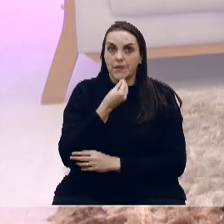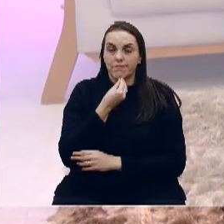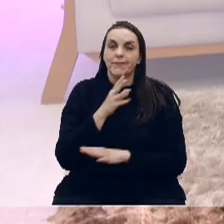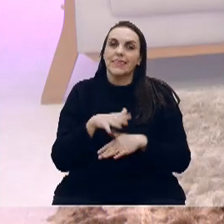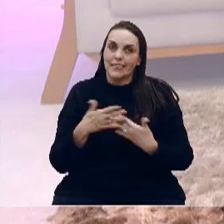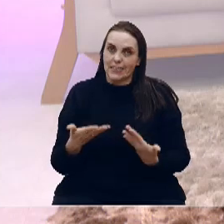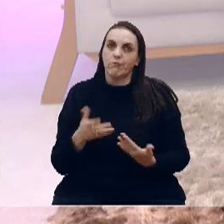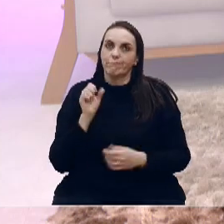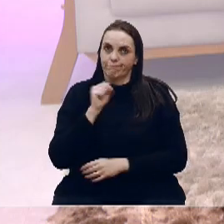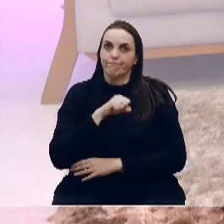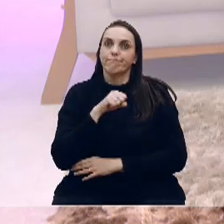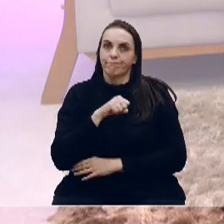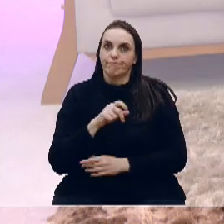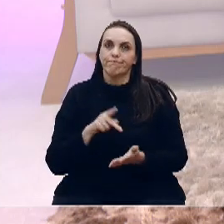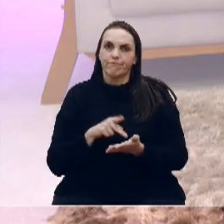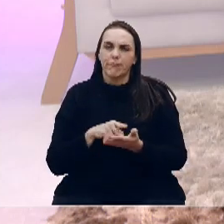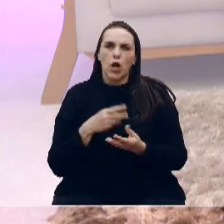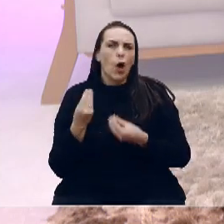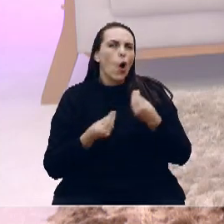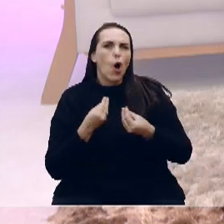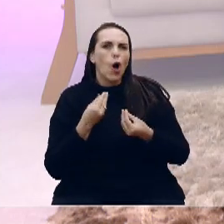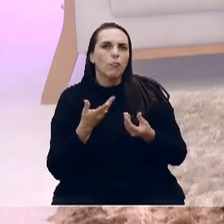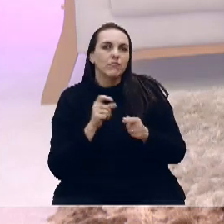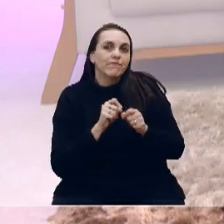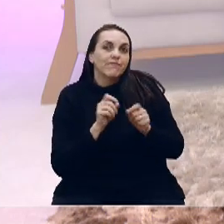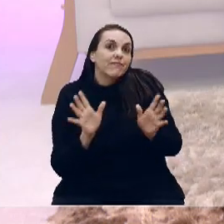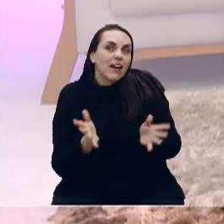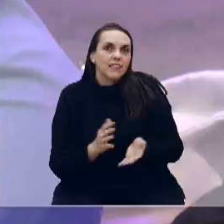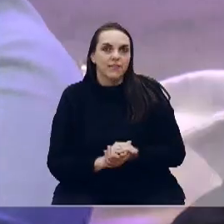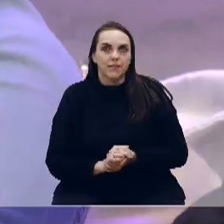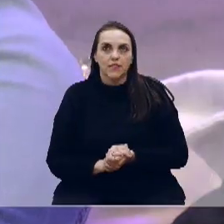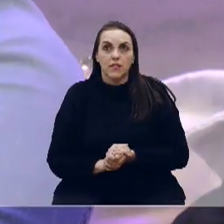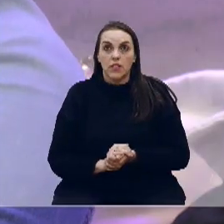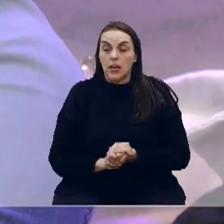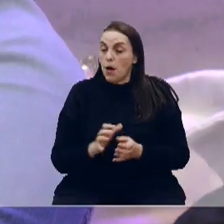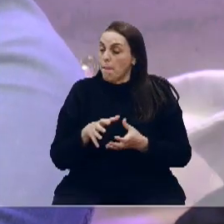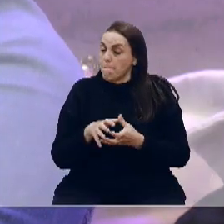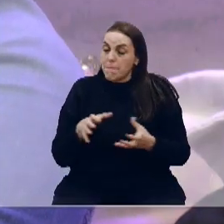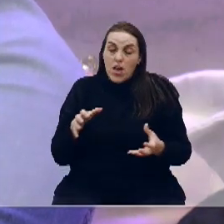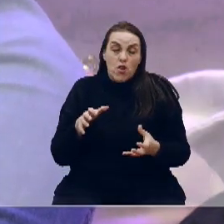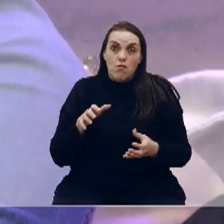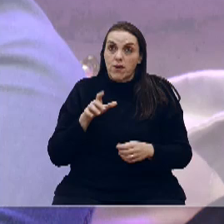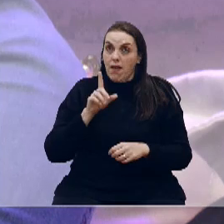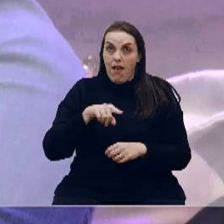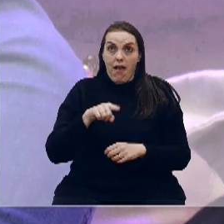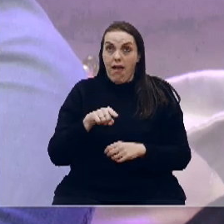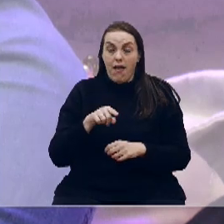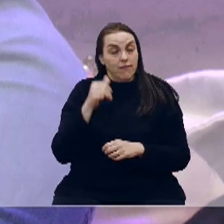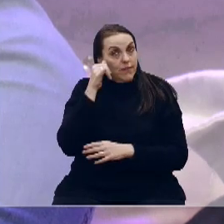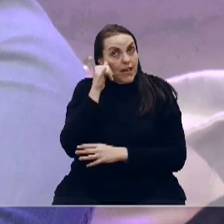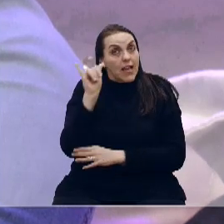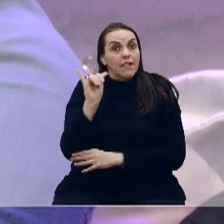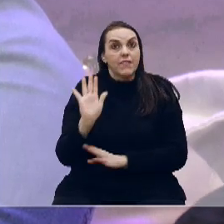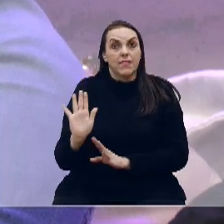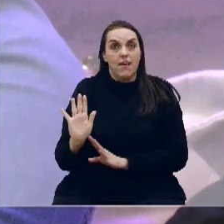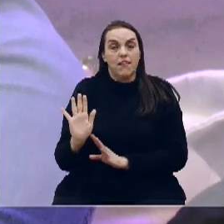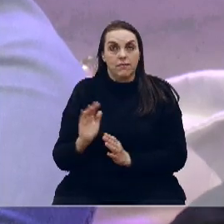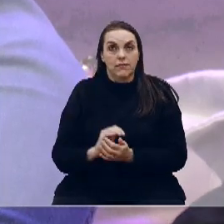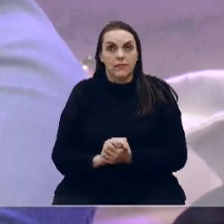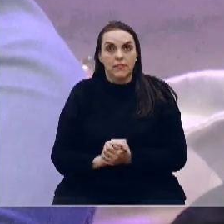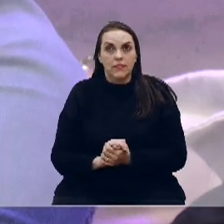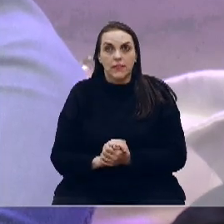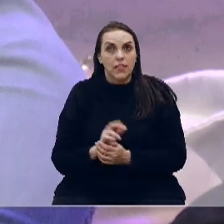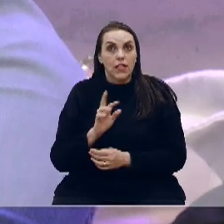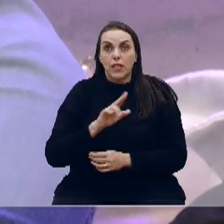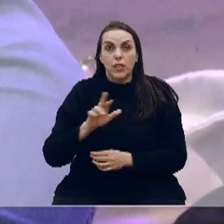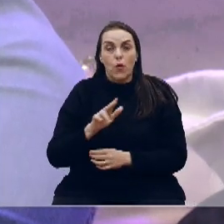sabe? E como vocês lidam com isso? A maioria das vezes o que a gente tem que fazer é escutar, né?